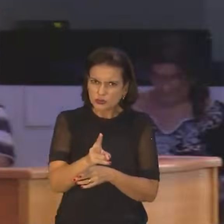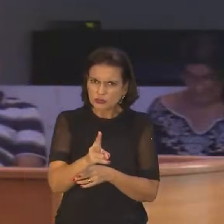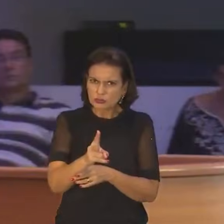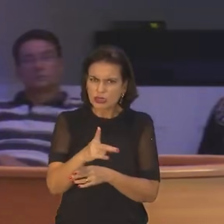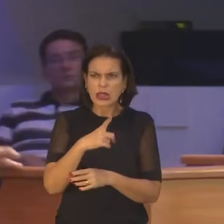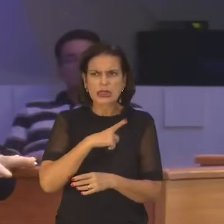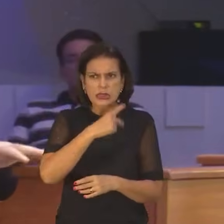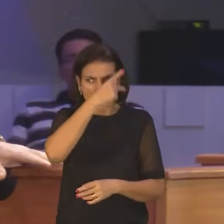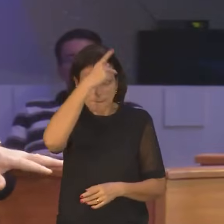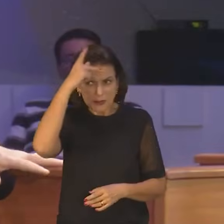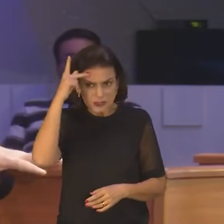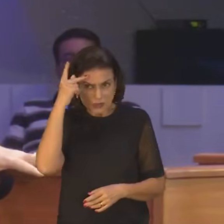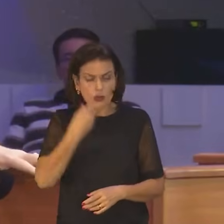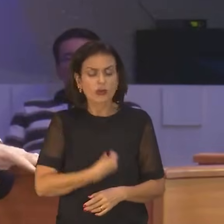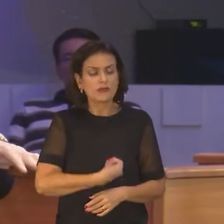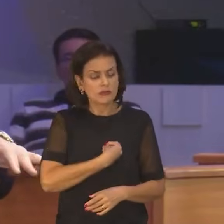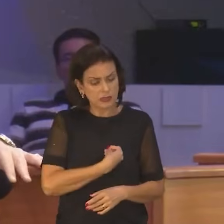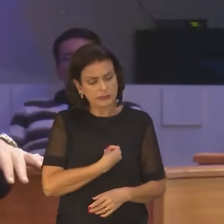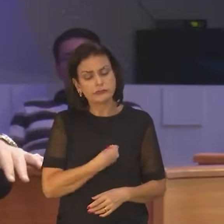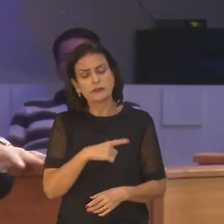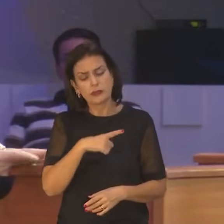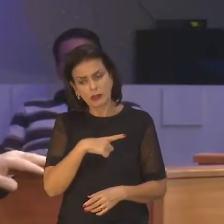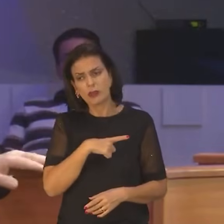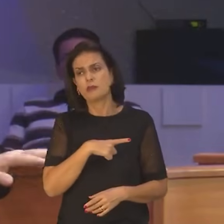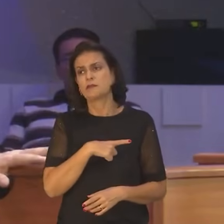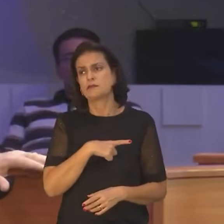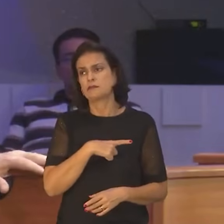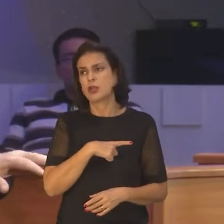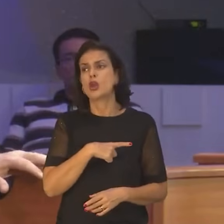Tem pessoas que vivem assim? Tem.